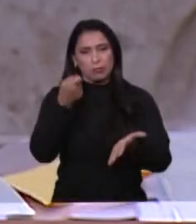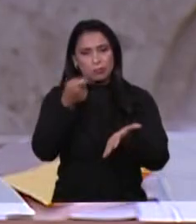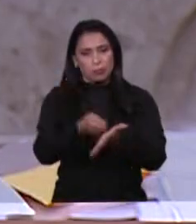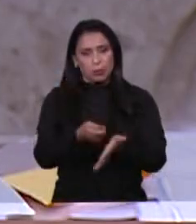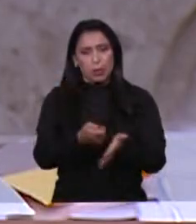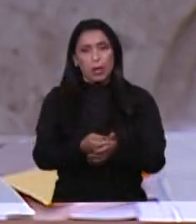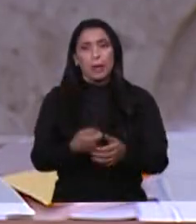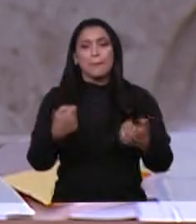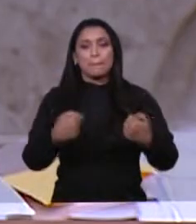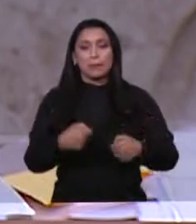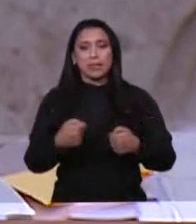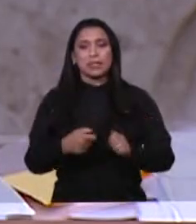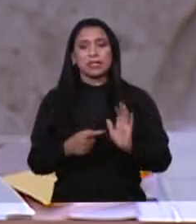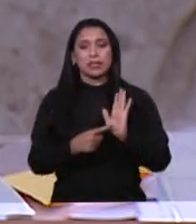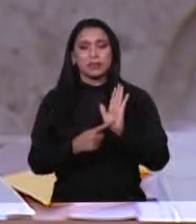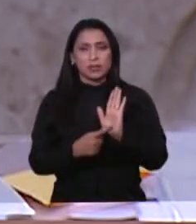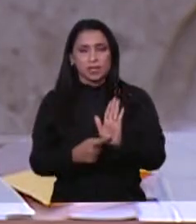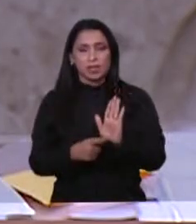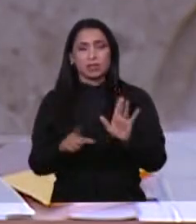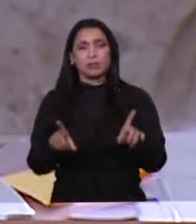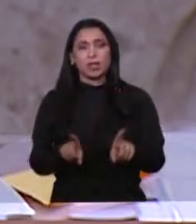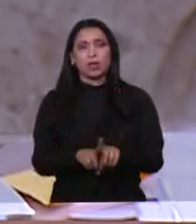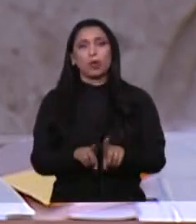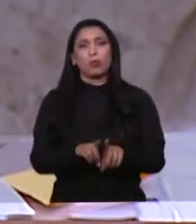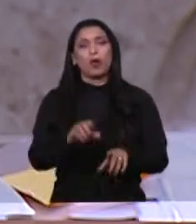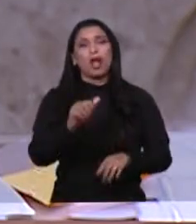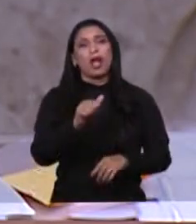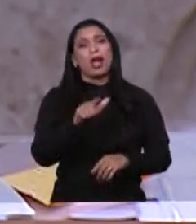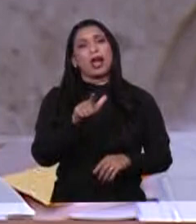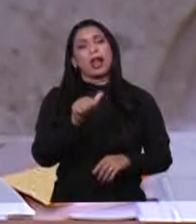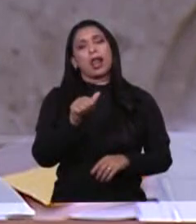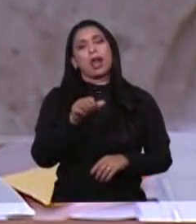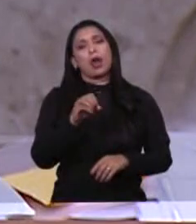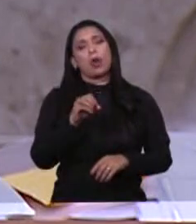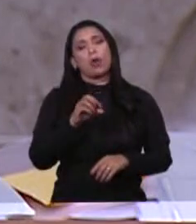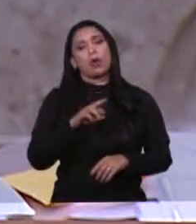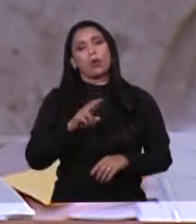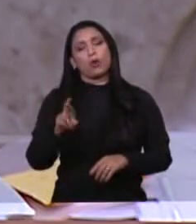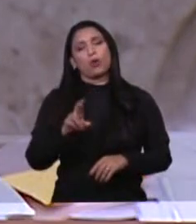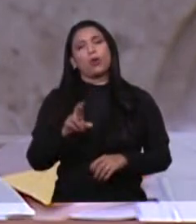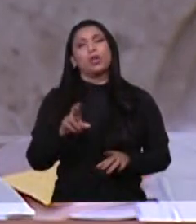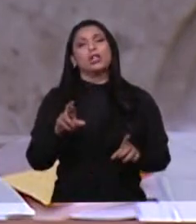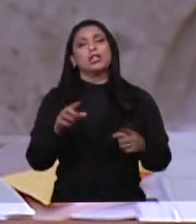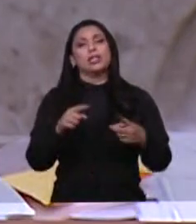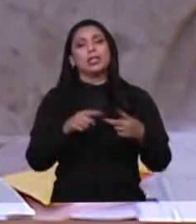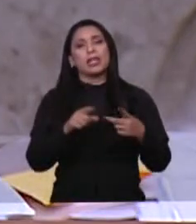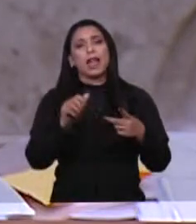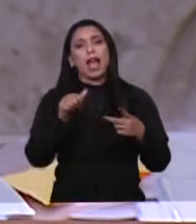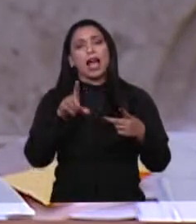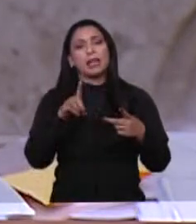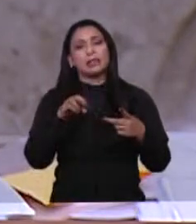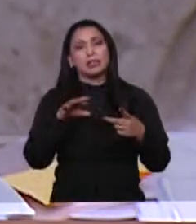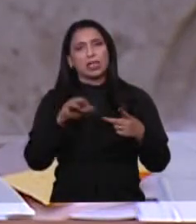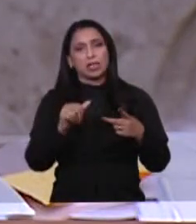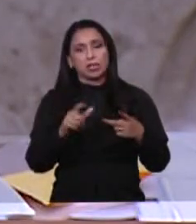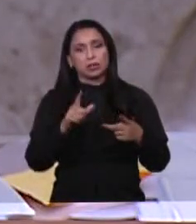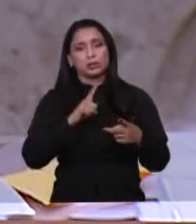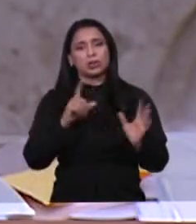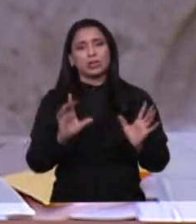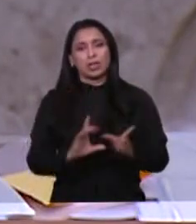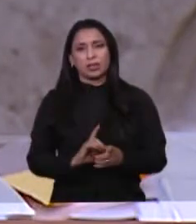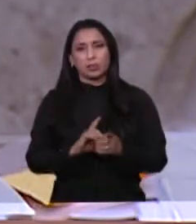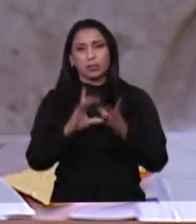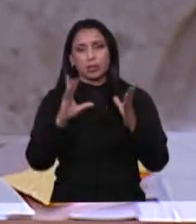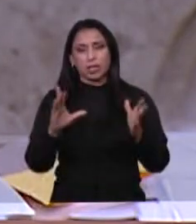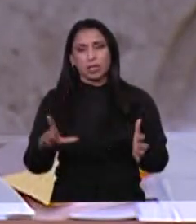presente o alerta de Alaor Leite e Adriano Teixeira, para quem a democracia, que